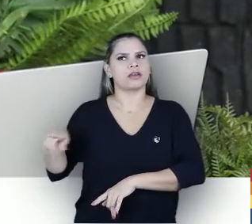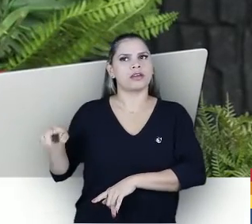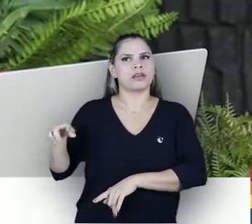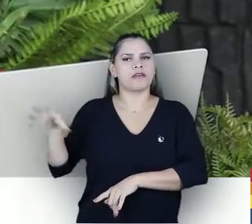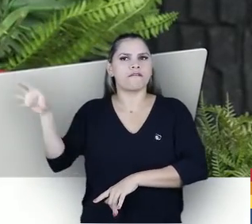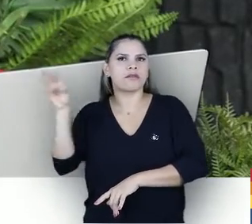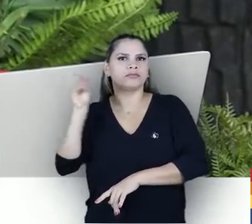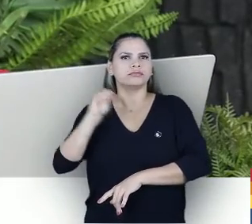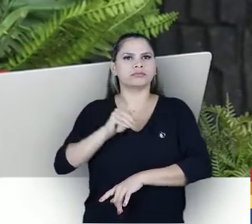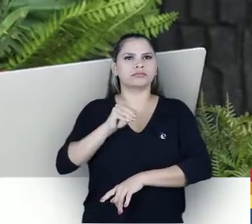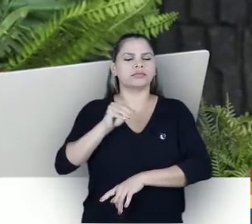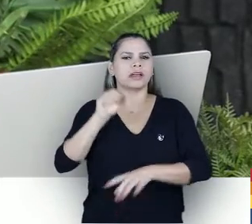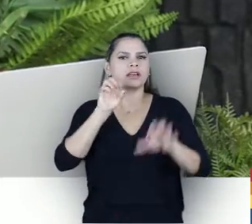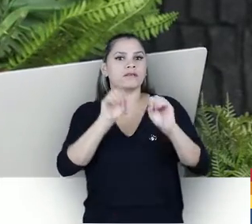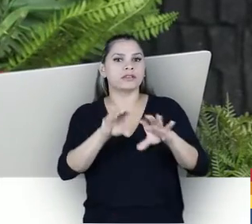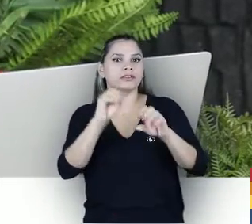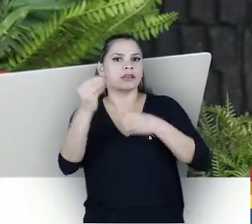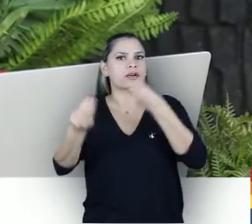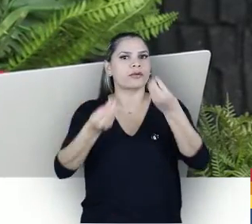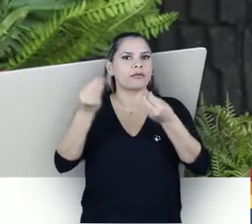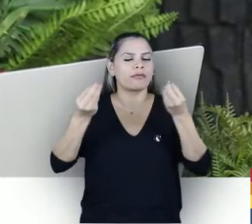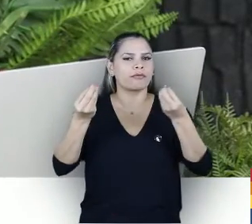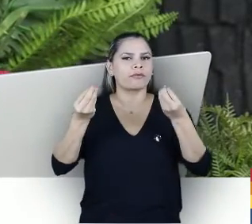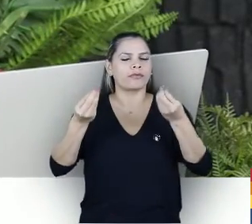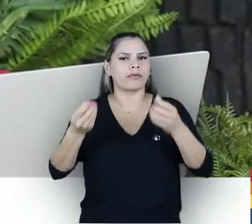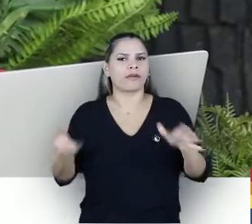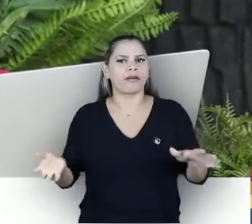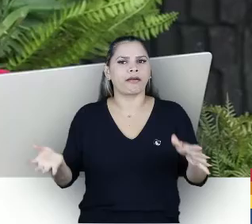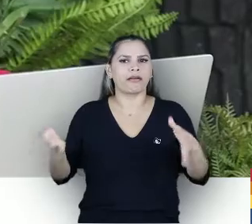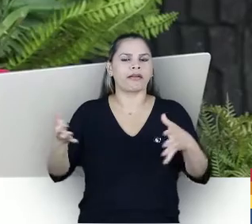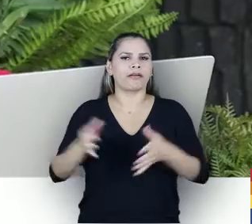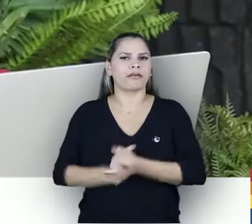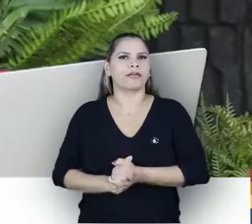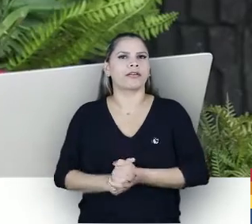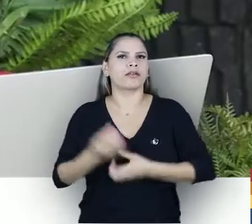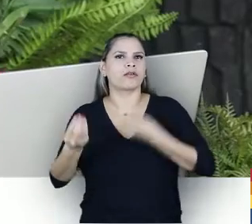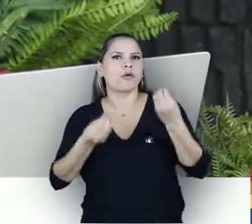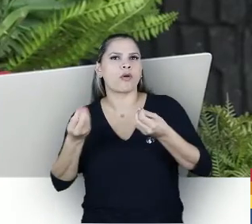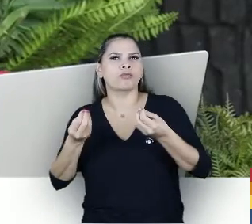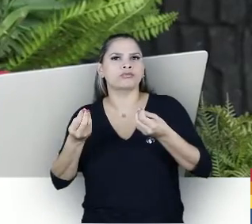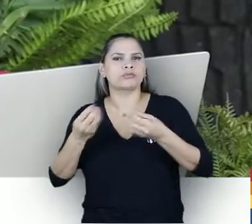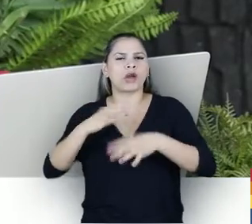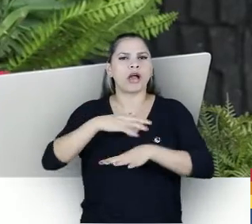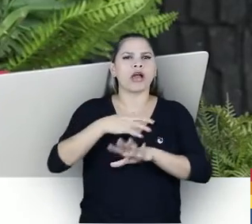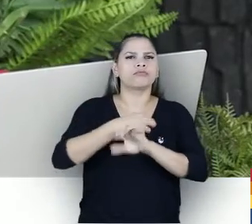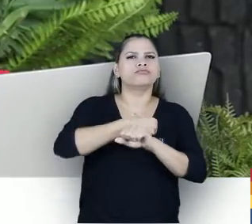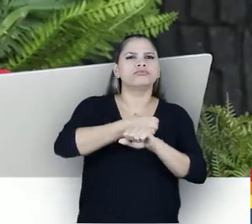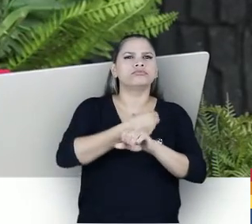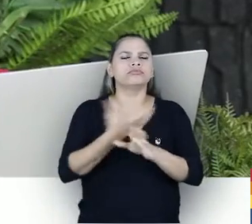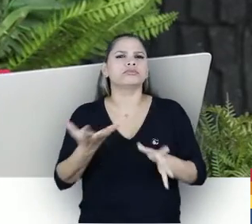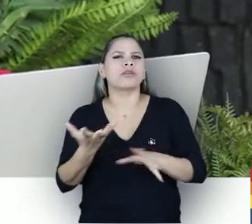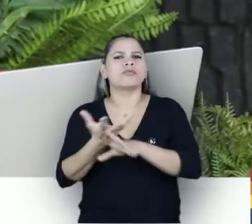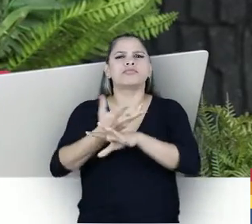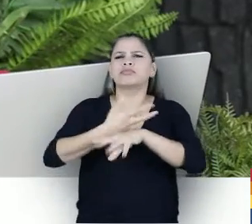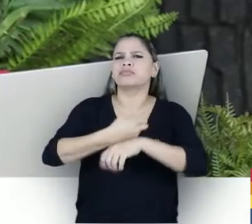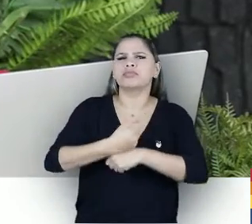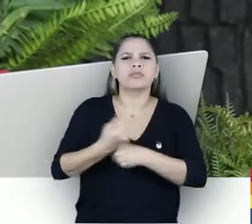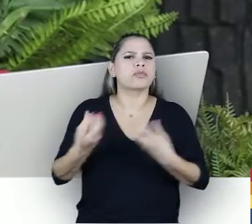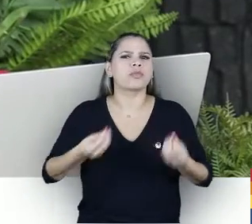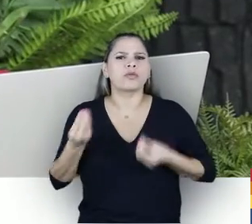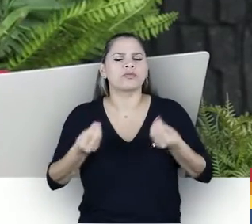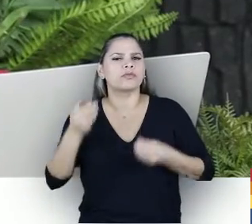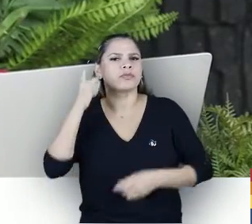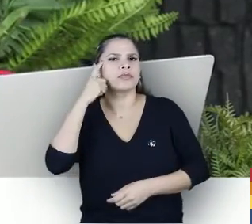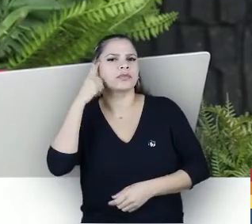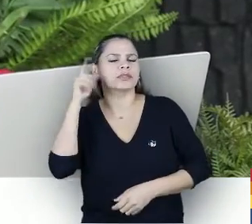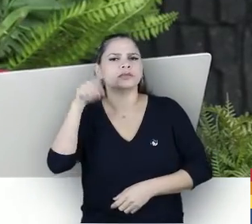com uma eletiva lá do itinerário, eu posso trabalhar dessa forma e aí eu vou estar trabalhando nessa